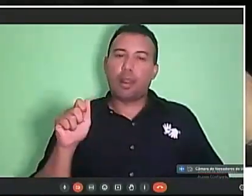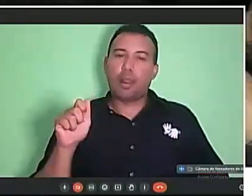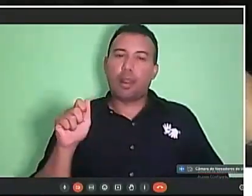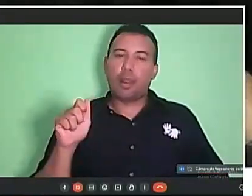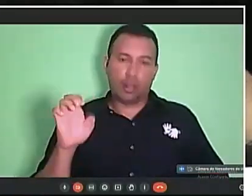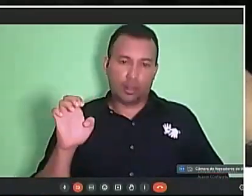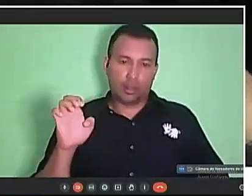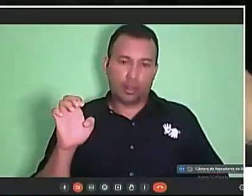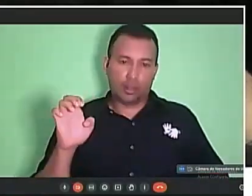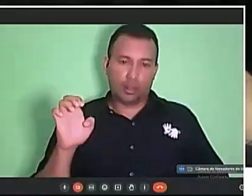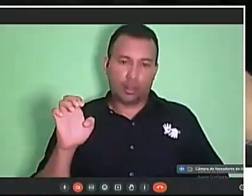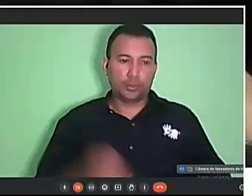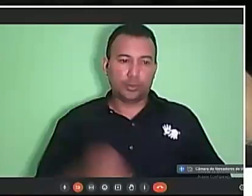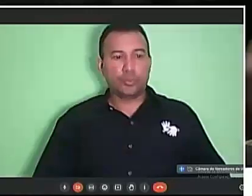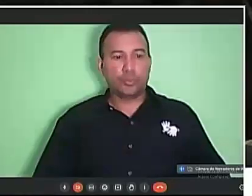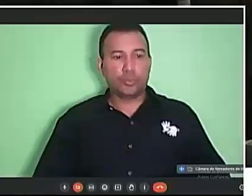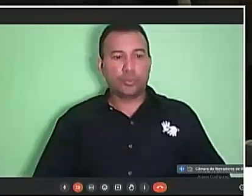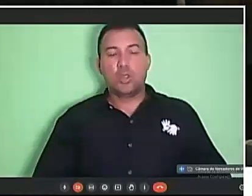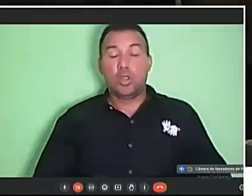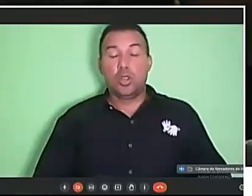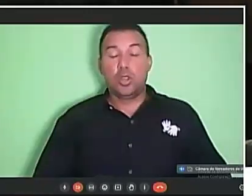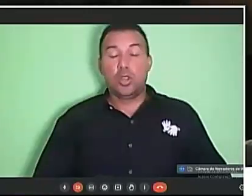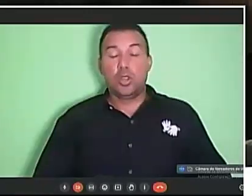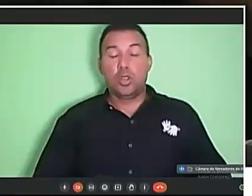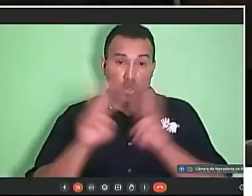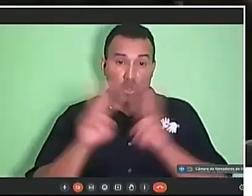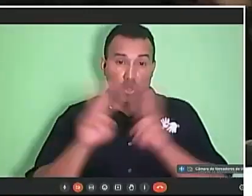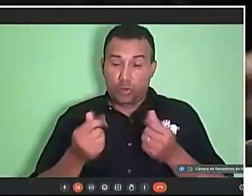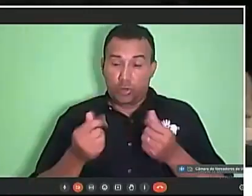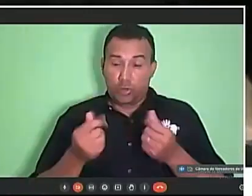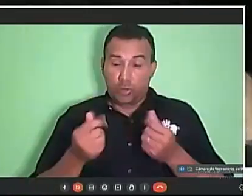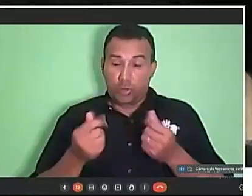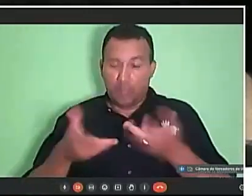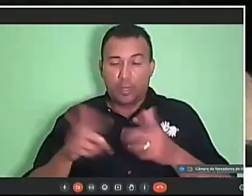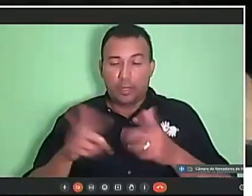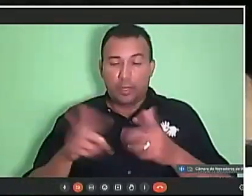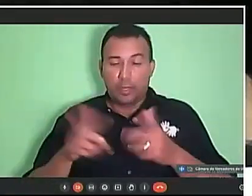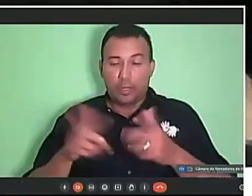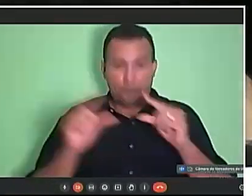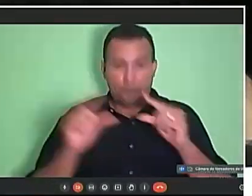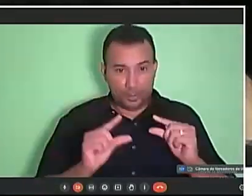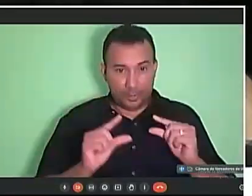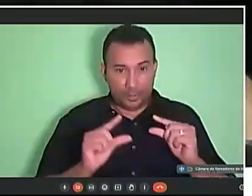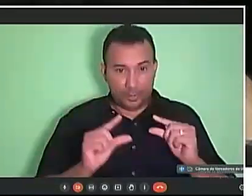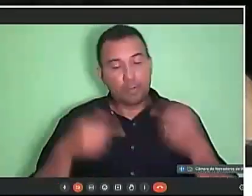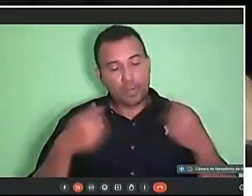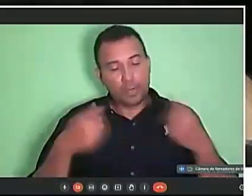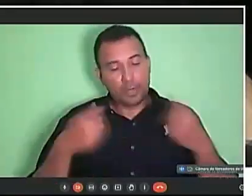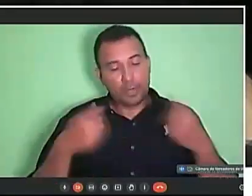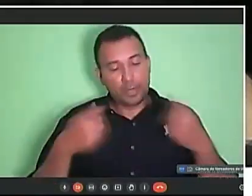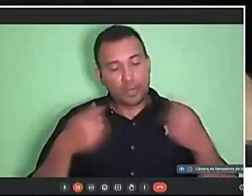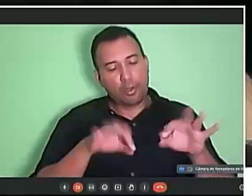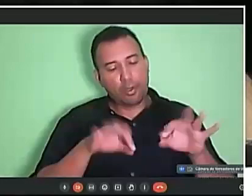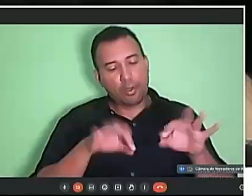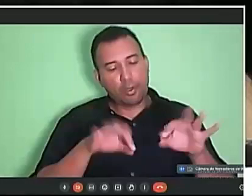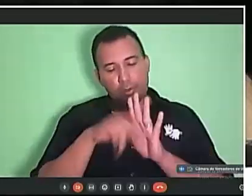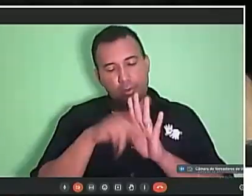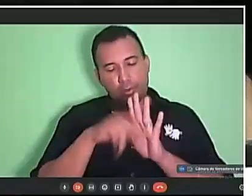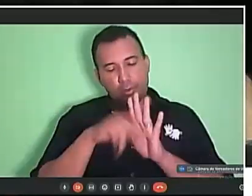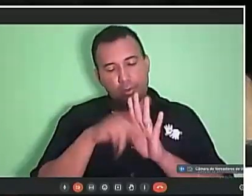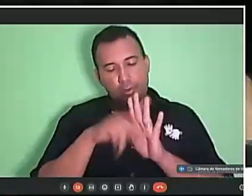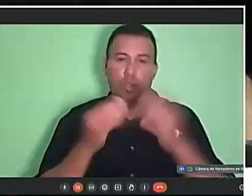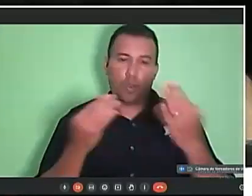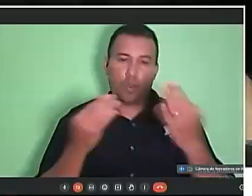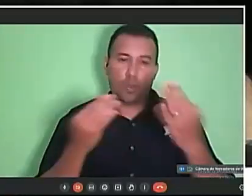redução de custos, né, então, como eu falei, é preciso fazer o projeto e fazer um comparativo de custos para ver